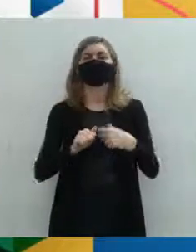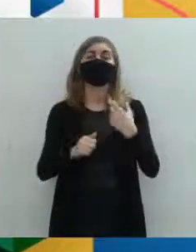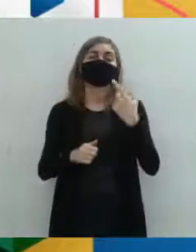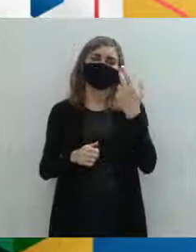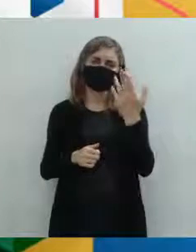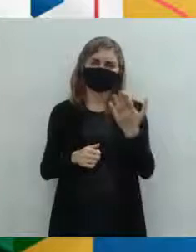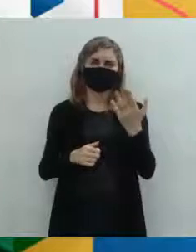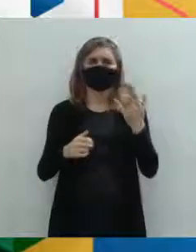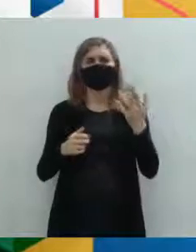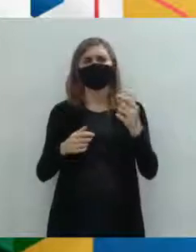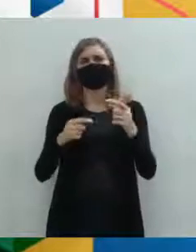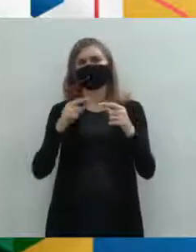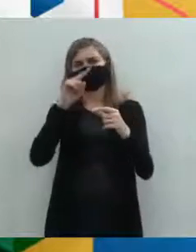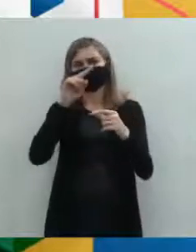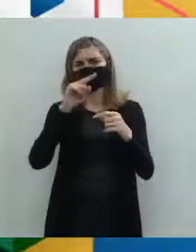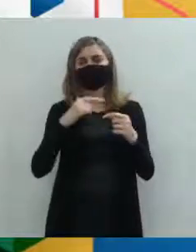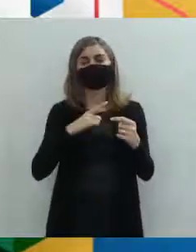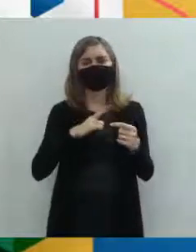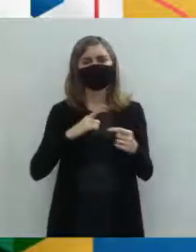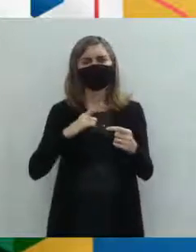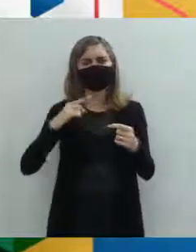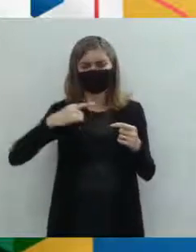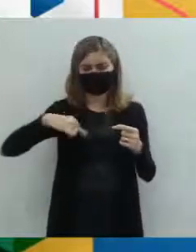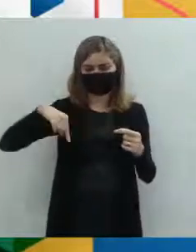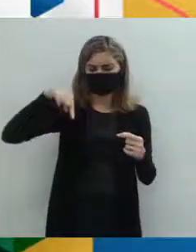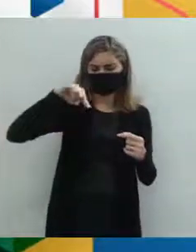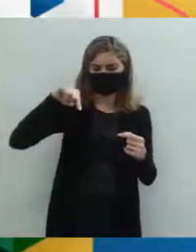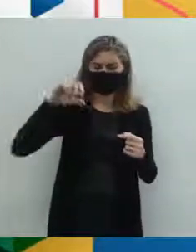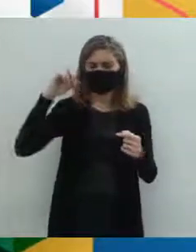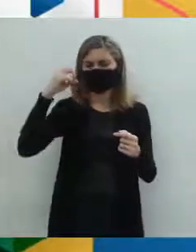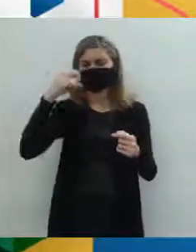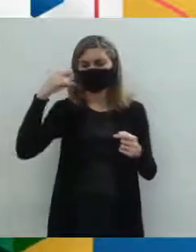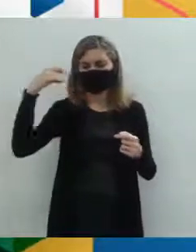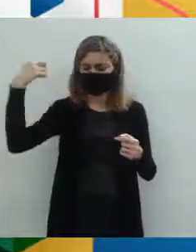E embaixo dessa sombra aí tem uma luz